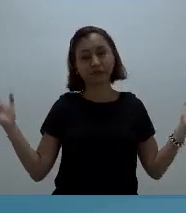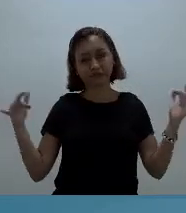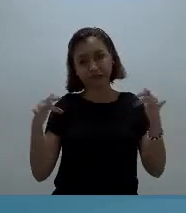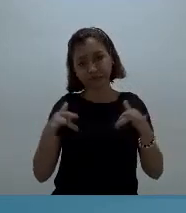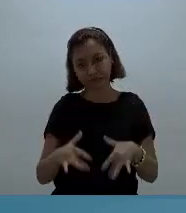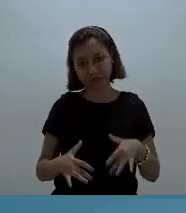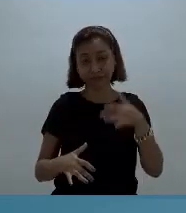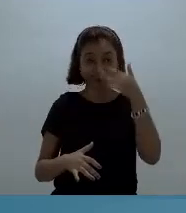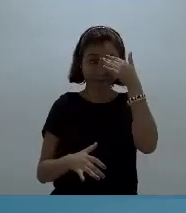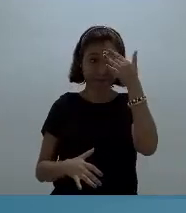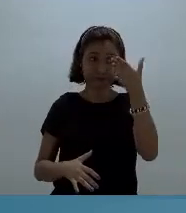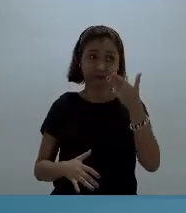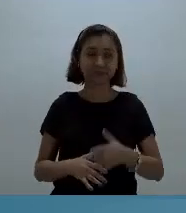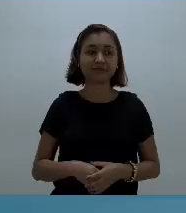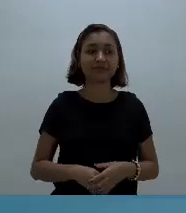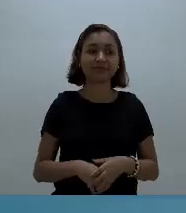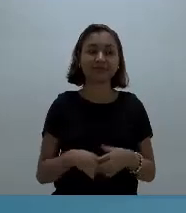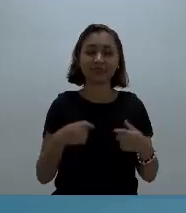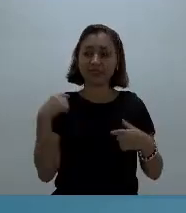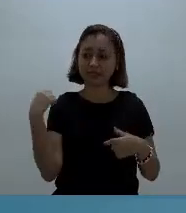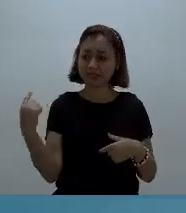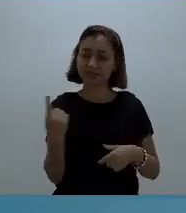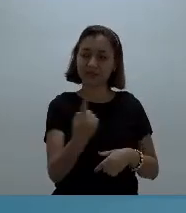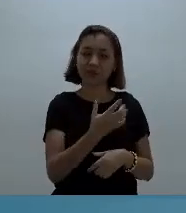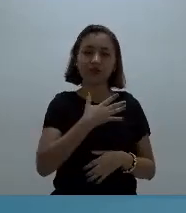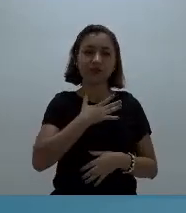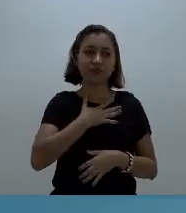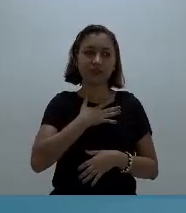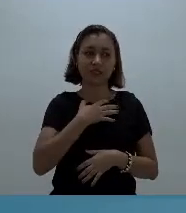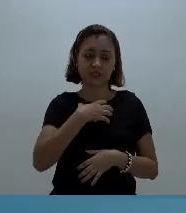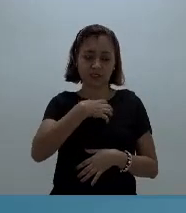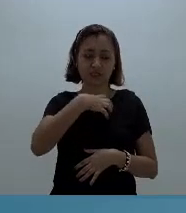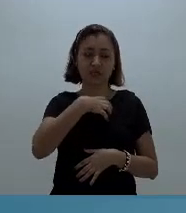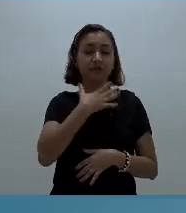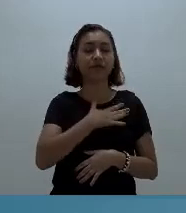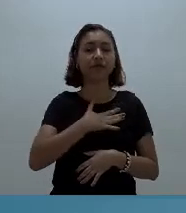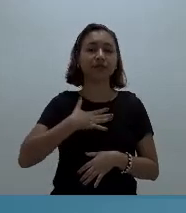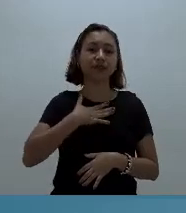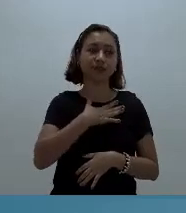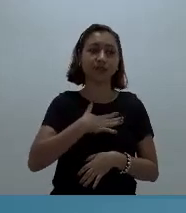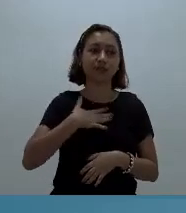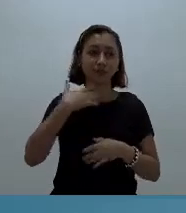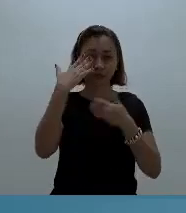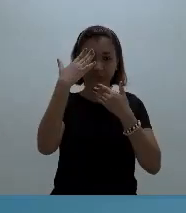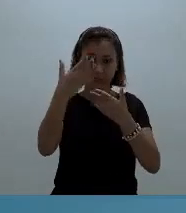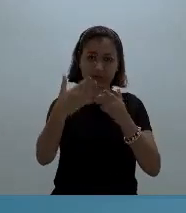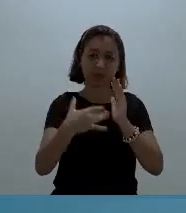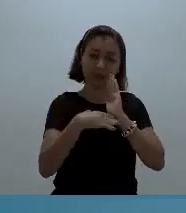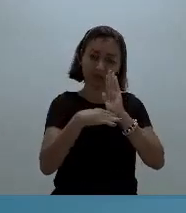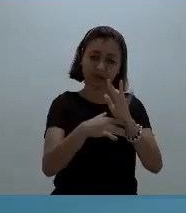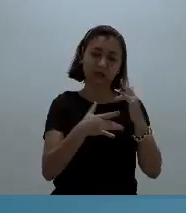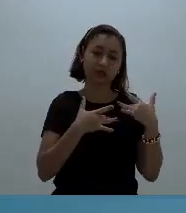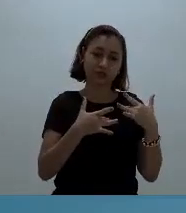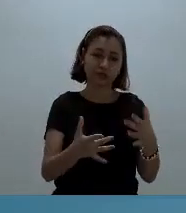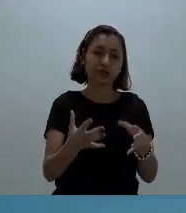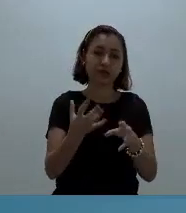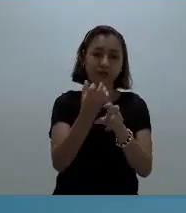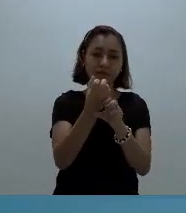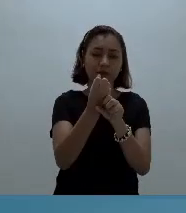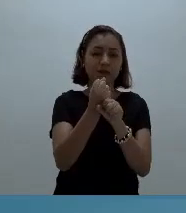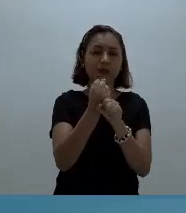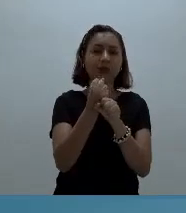estamos felizes, atendemos mais de 23 mil pessoas, romeiros que vêm